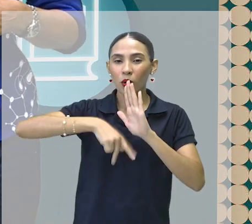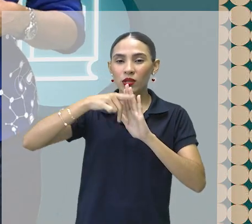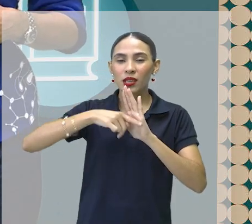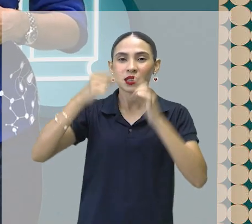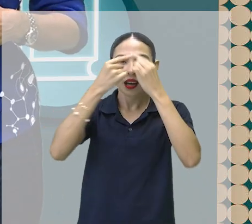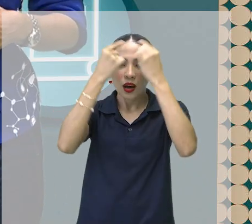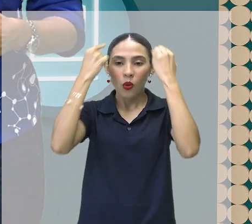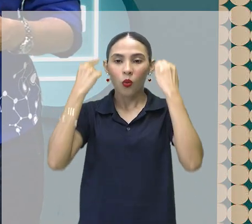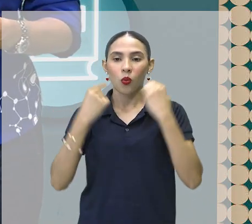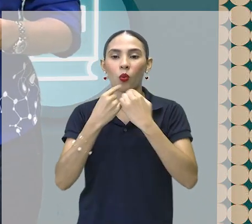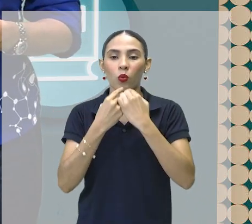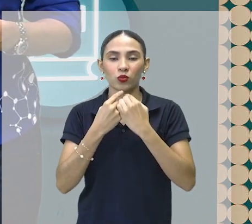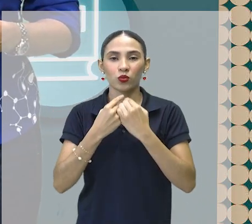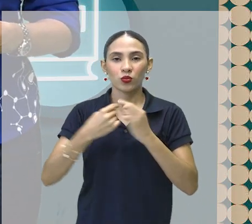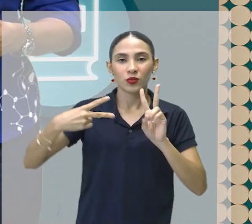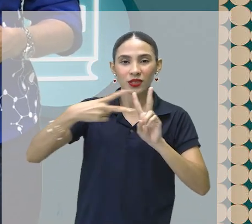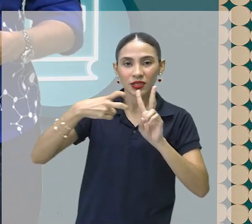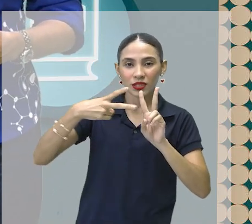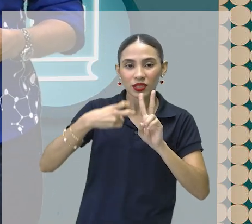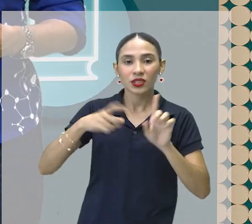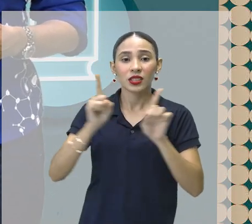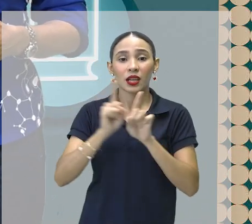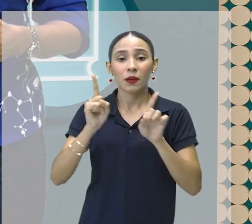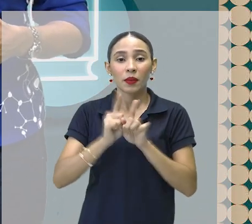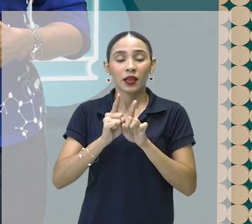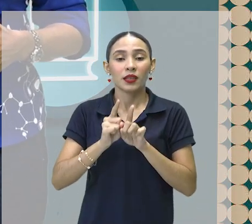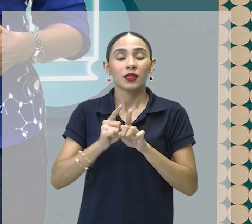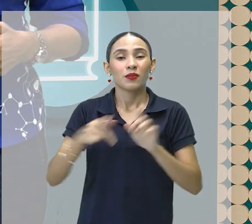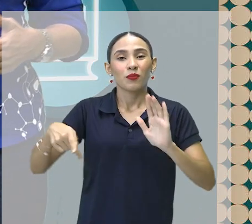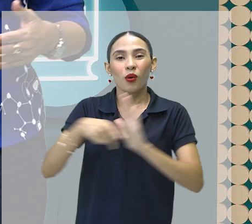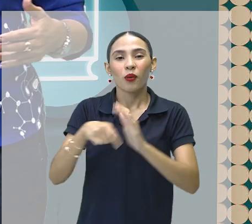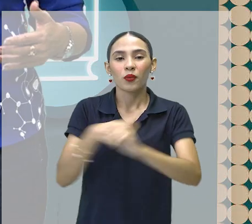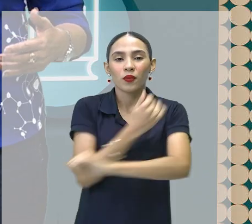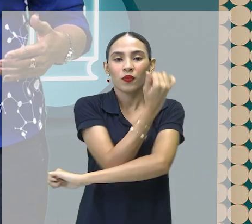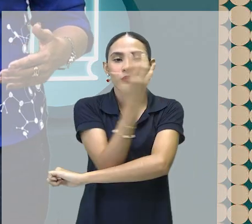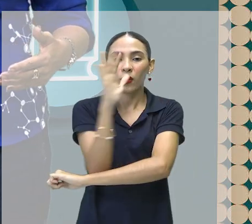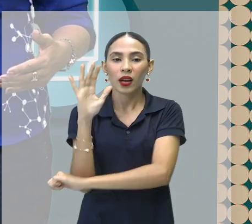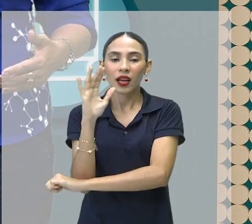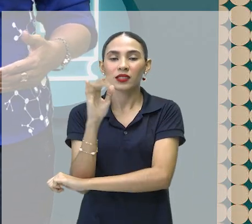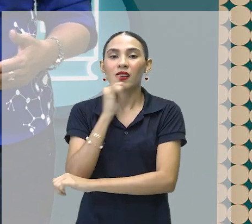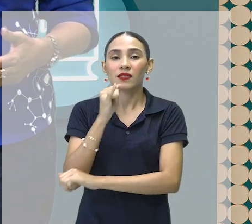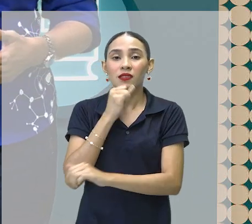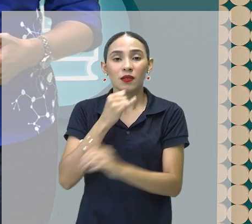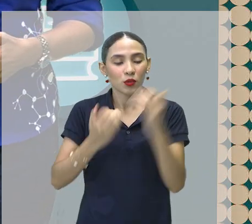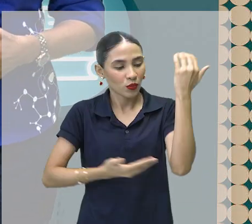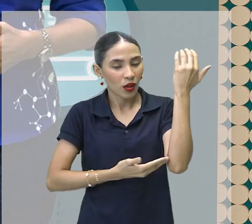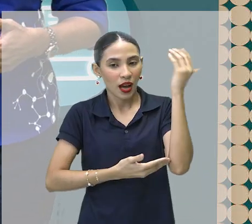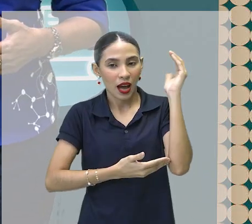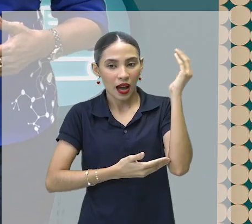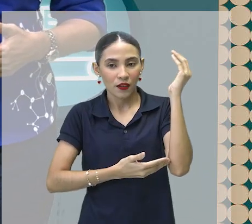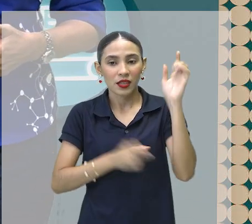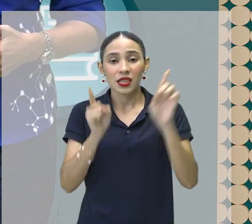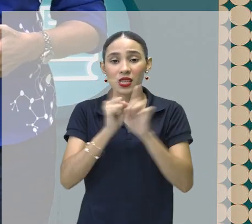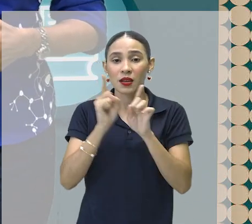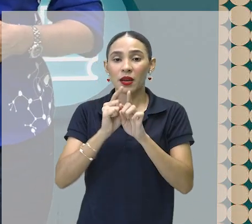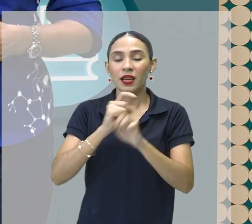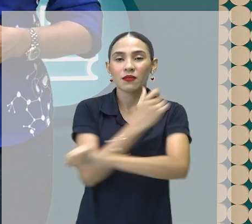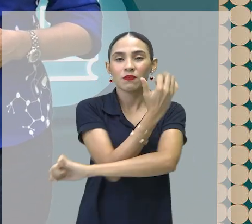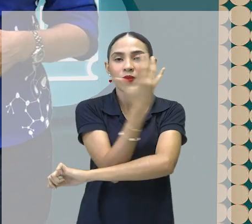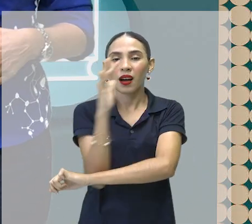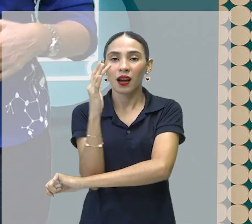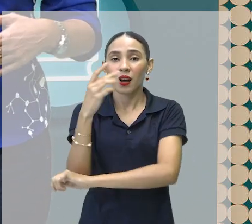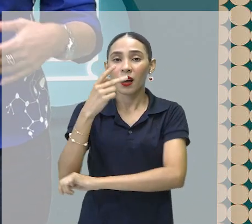povos ribeirinhos, indígenas e encantados da floresta em troncos de árvores e paisagens naturais